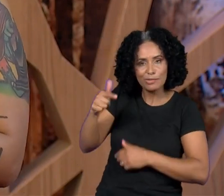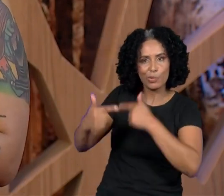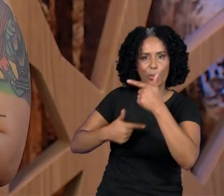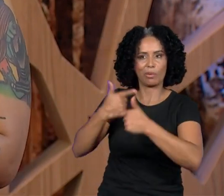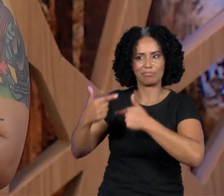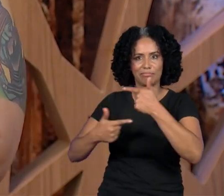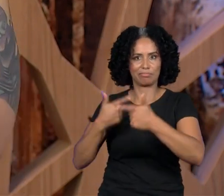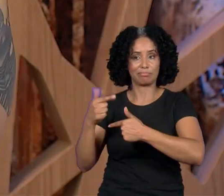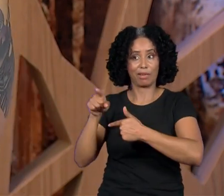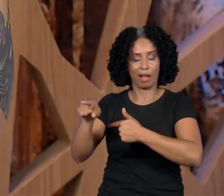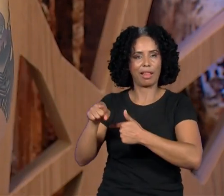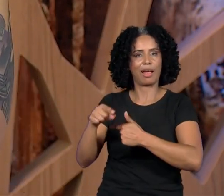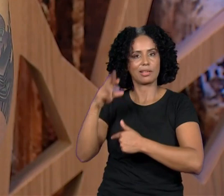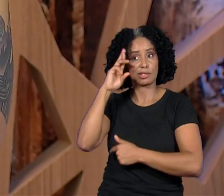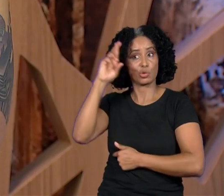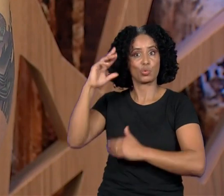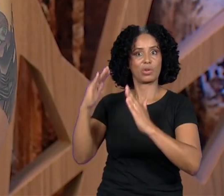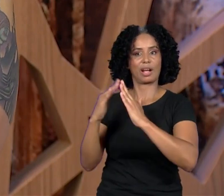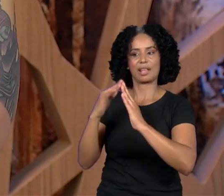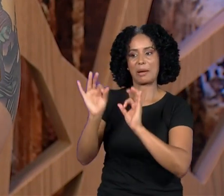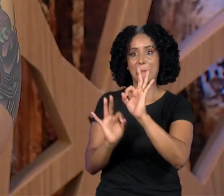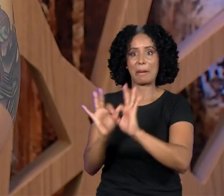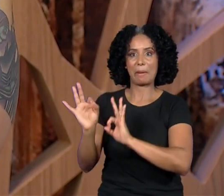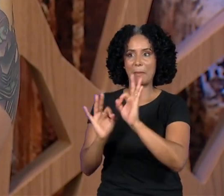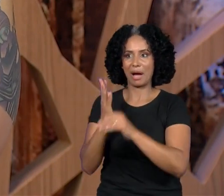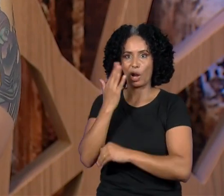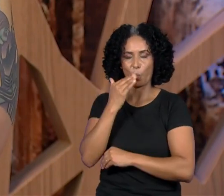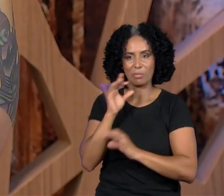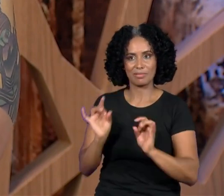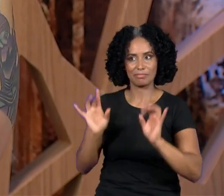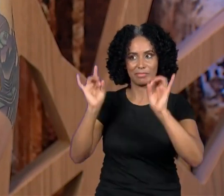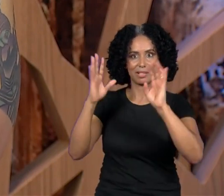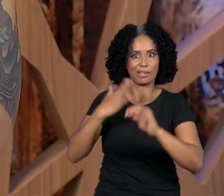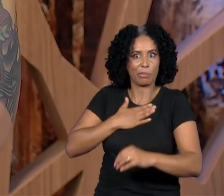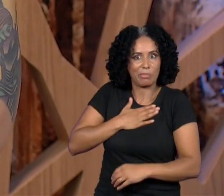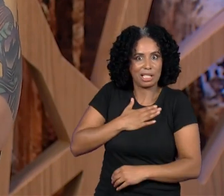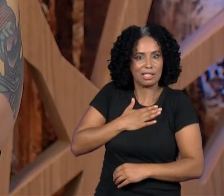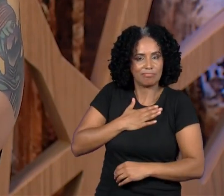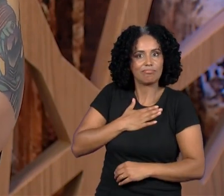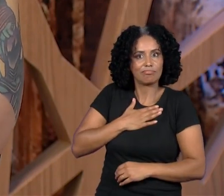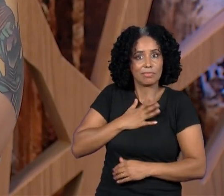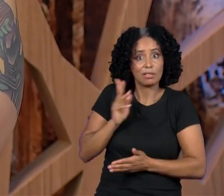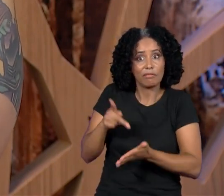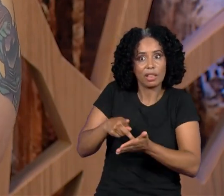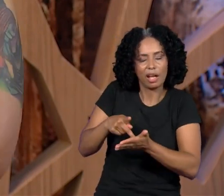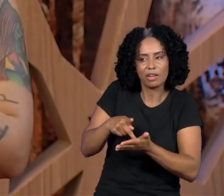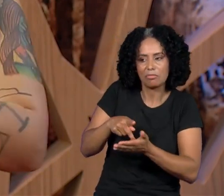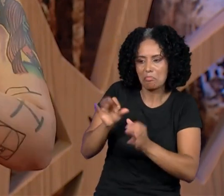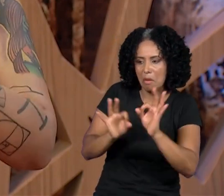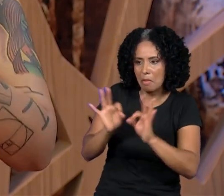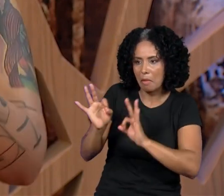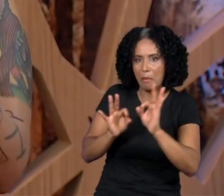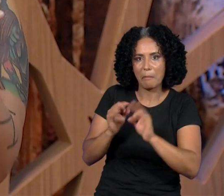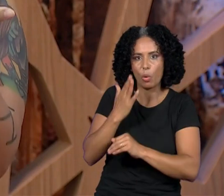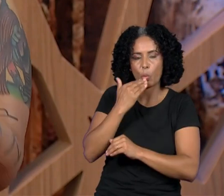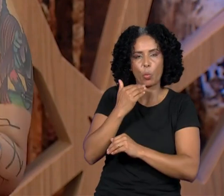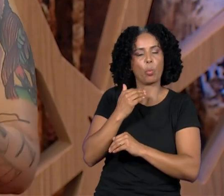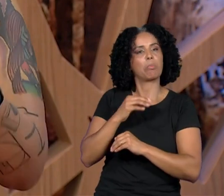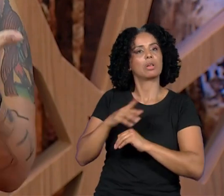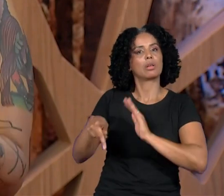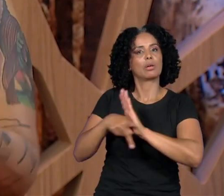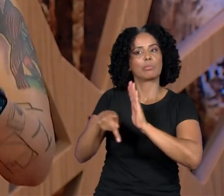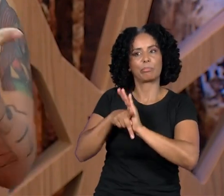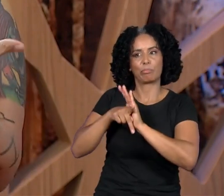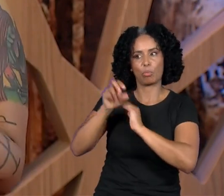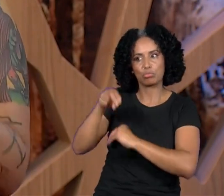era uma menina da região norte, e ela fez uma comida típica do estado dela, e ela serviu toda empolgada.